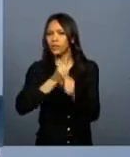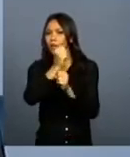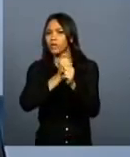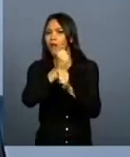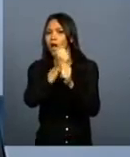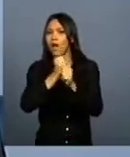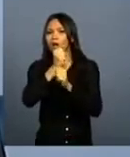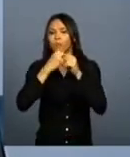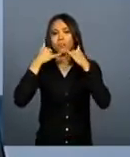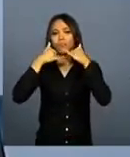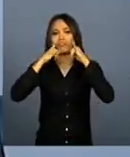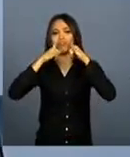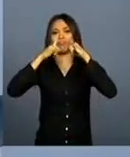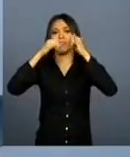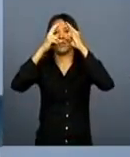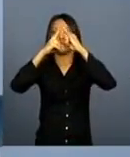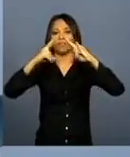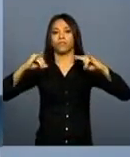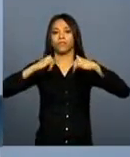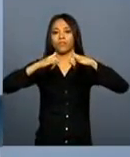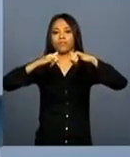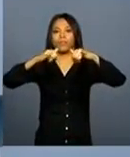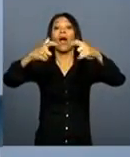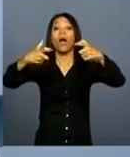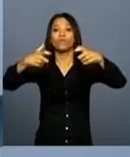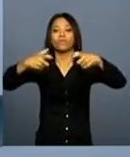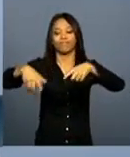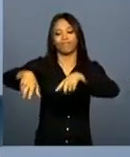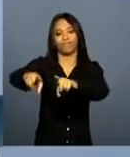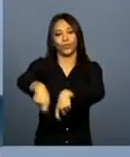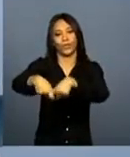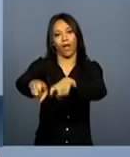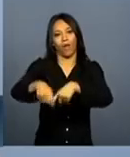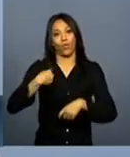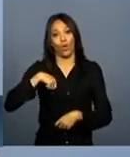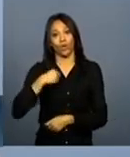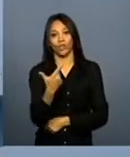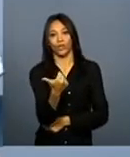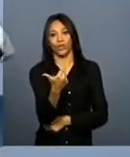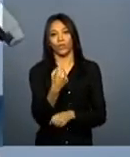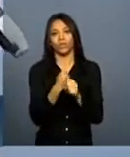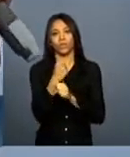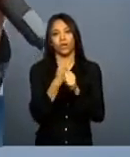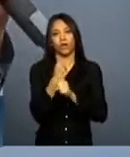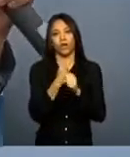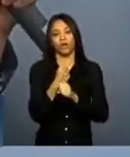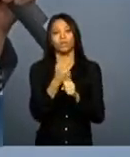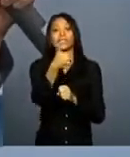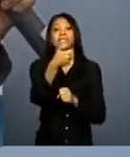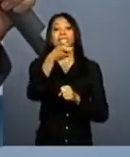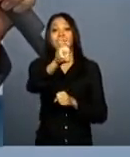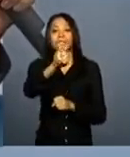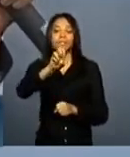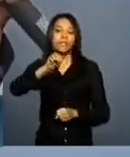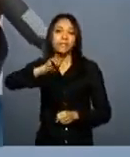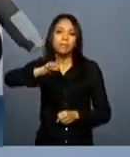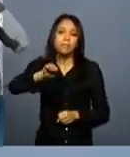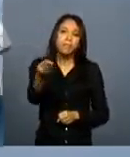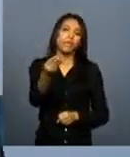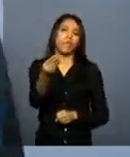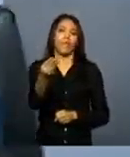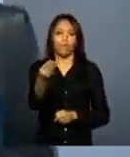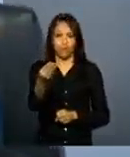energia elétrica para uma parte do rural. Nós, em 12 anos, levamos para 15 milhões de brasileiros. É